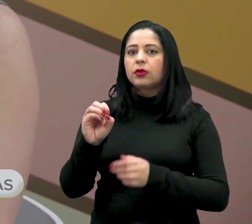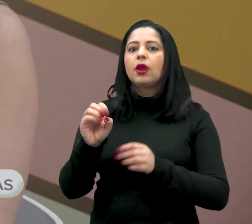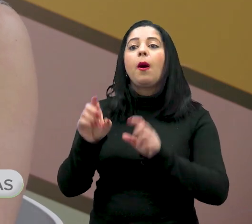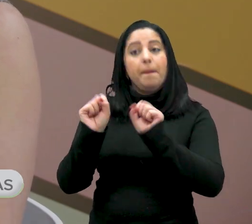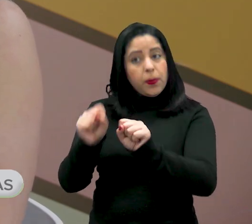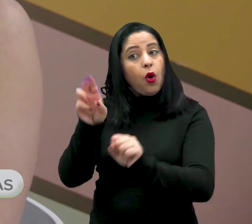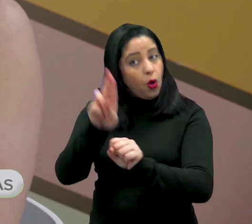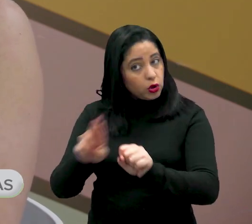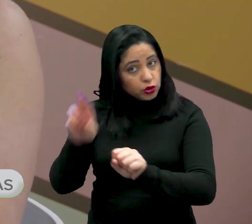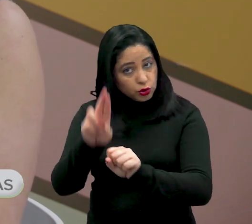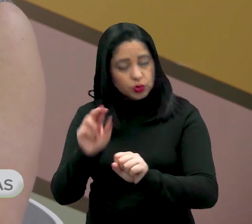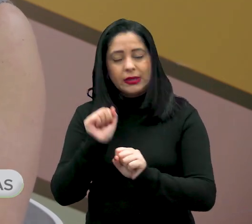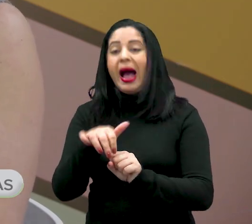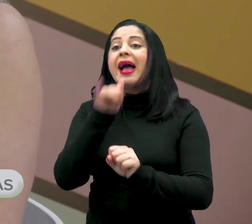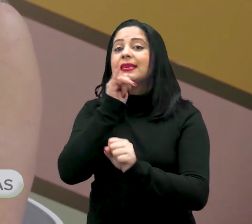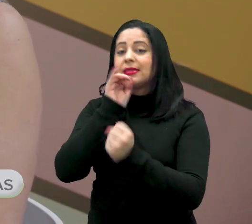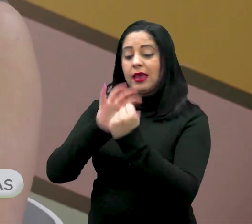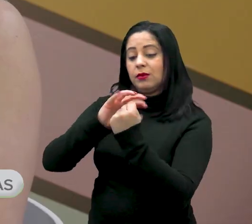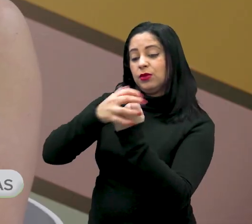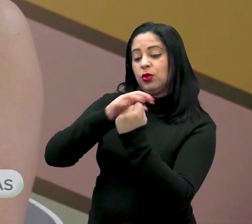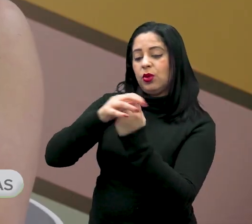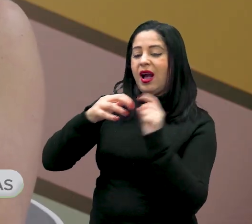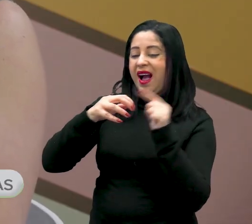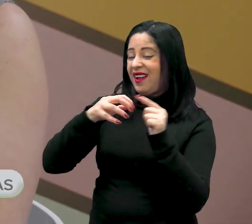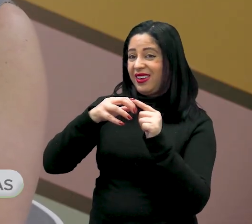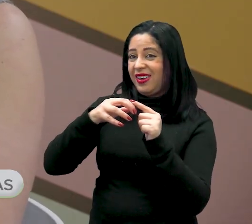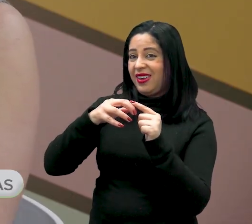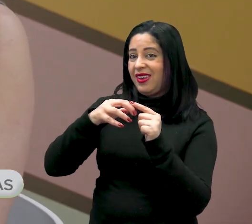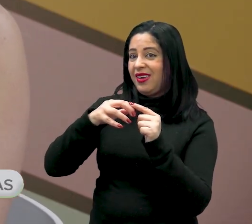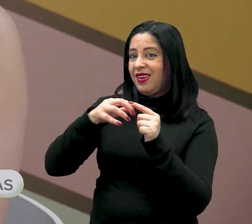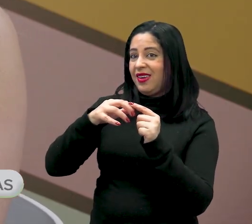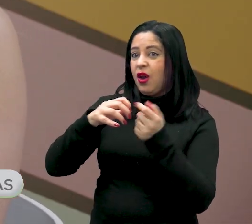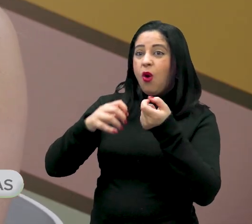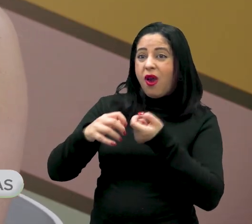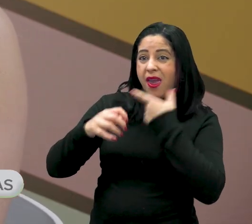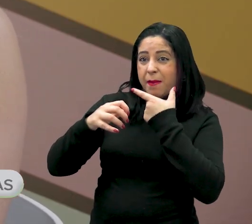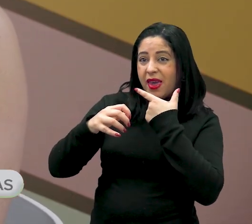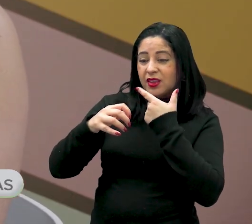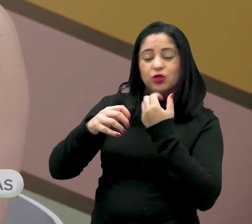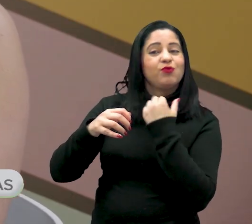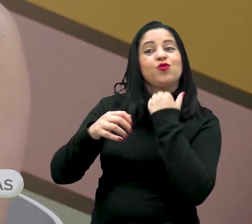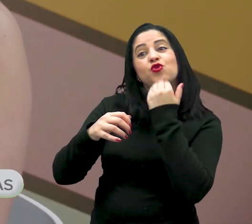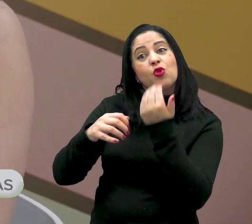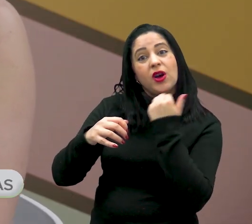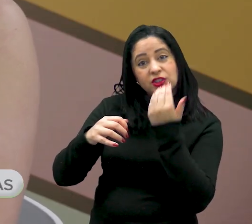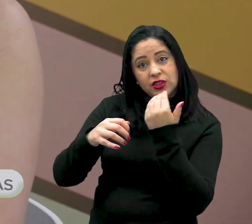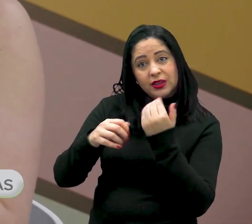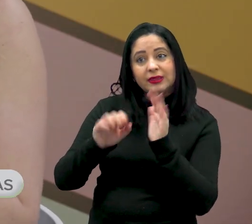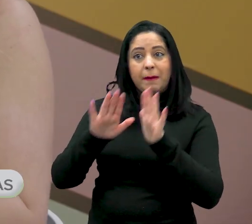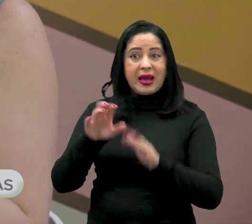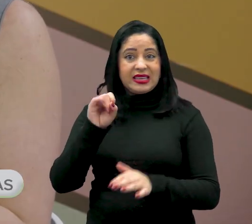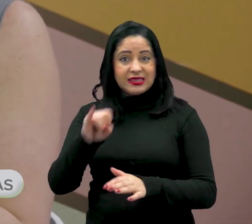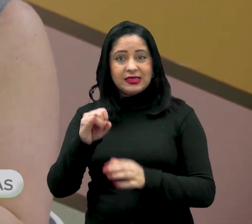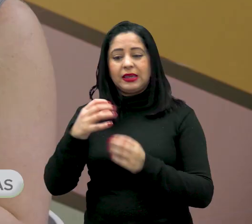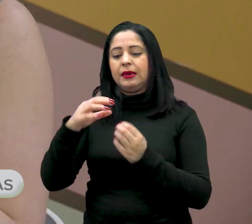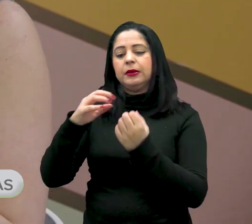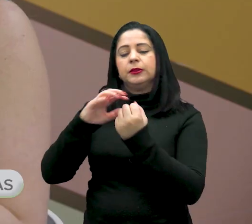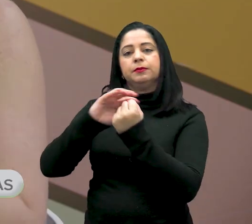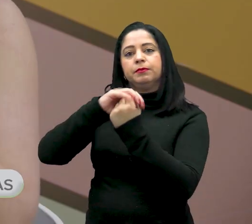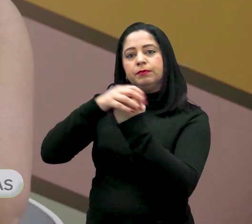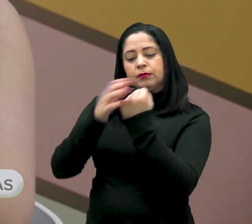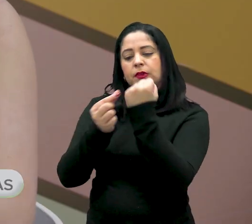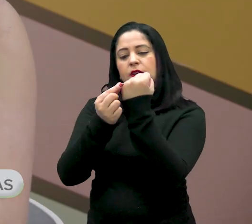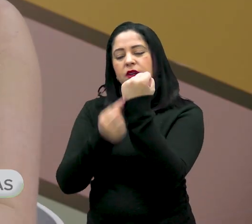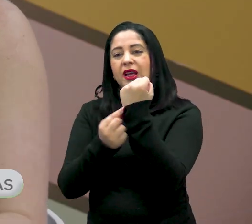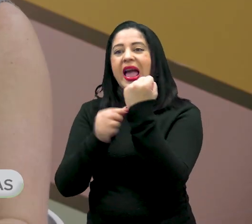si. Sim. Por exemplo, um caso de artrose no joelho, não é o anti-inflamatório que vai fazer diferença na dor. Então, agora, uma lesão aguda, um paciente